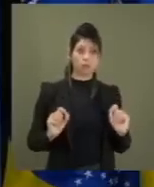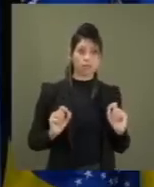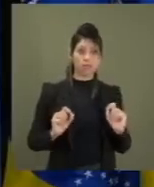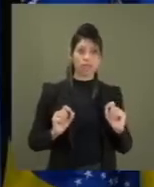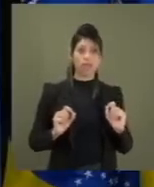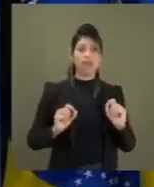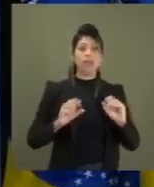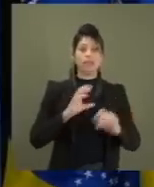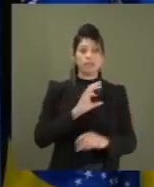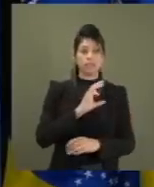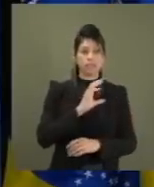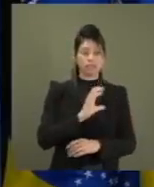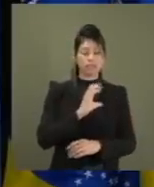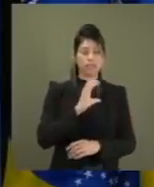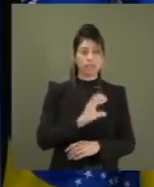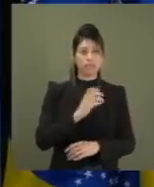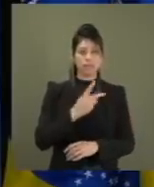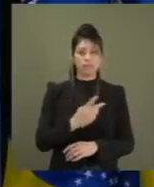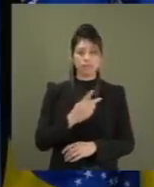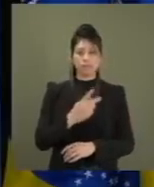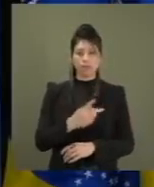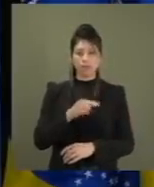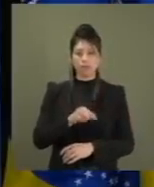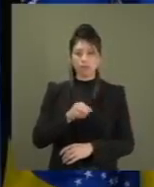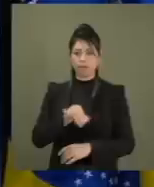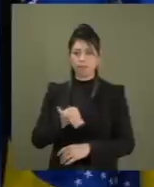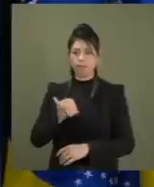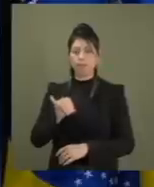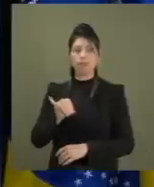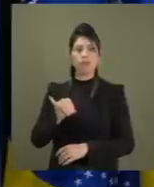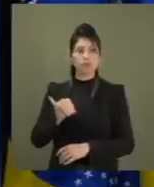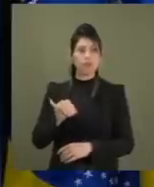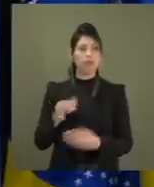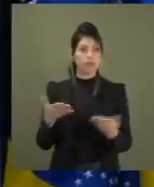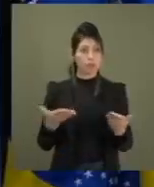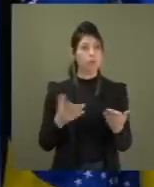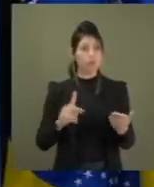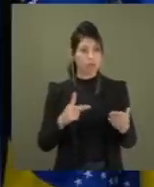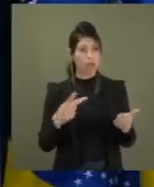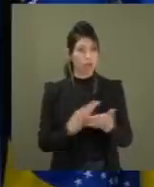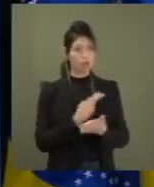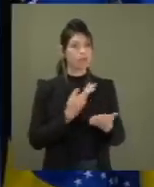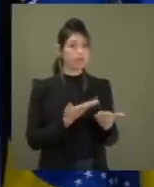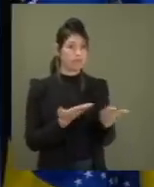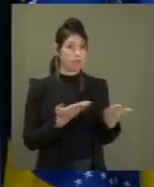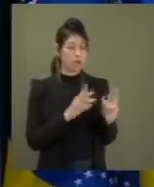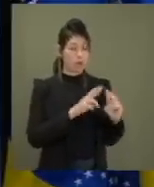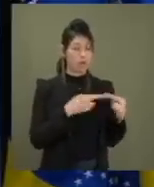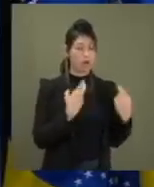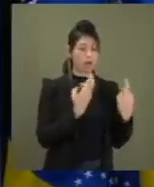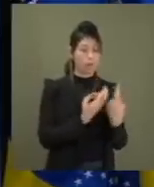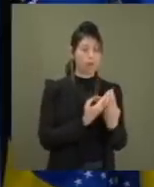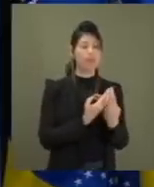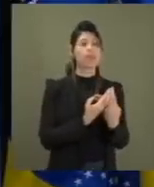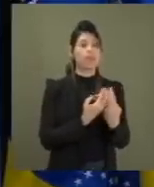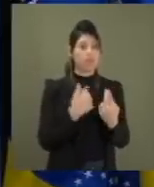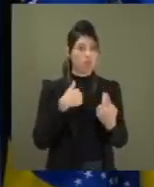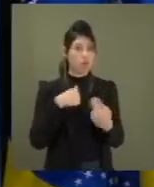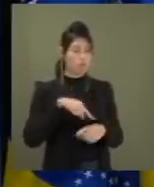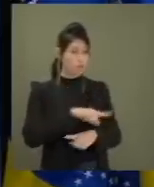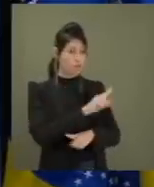mista que acabou Aliás está acontecendo agora essa reunião daqui a pouco eu volto para